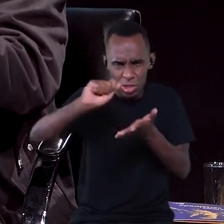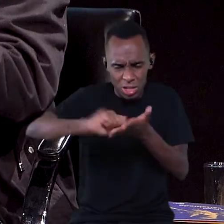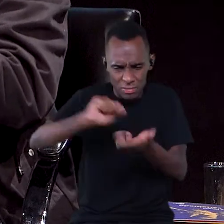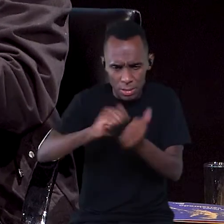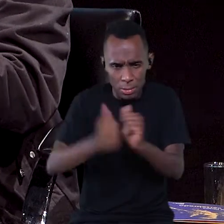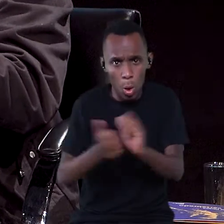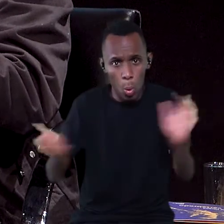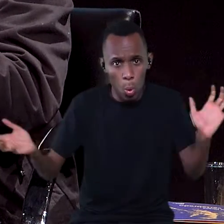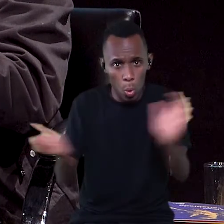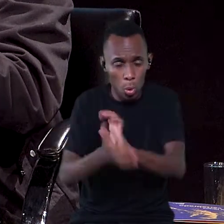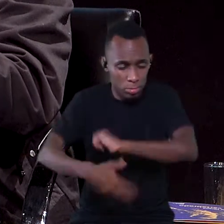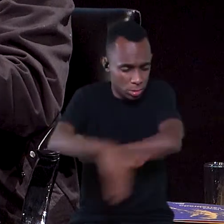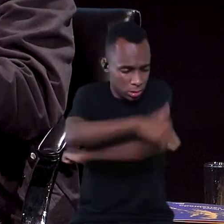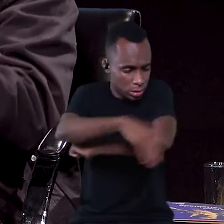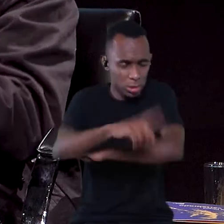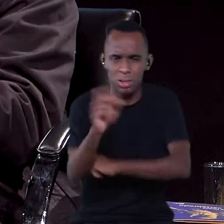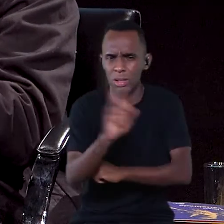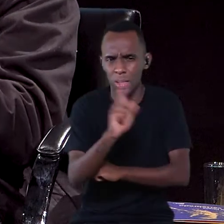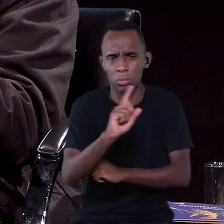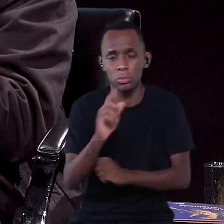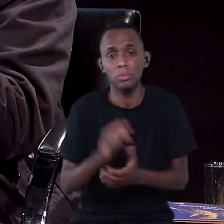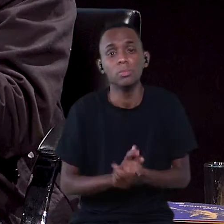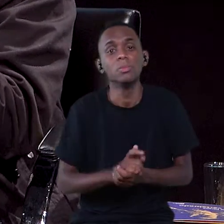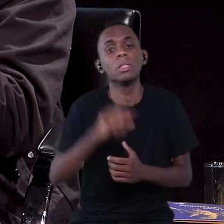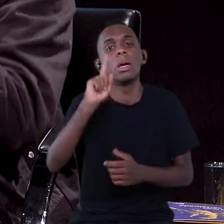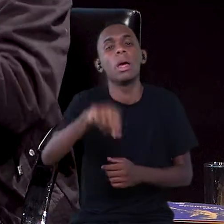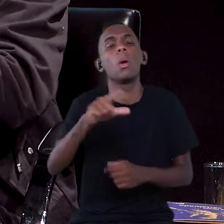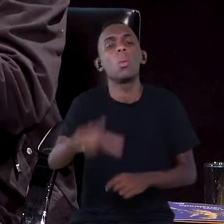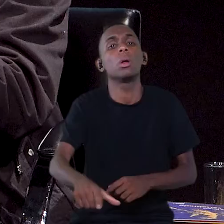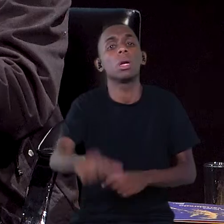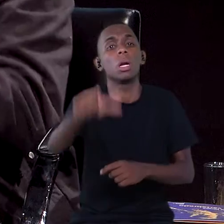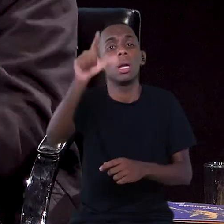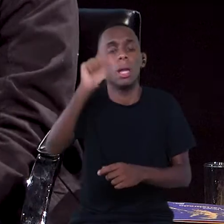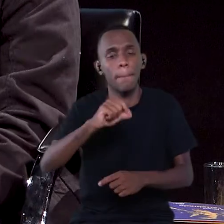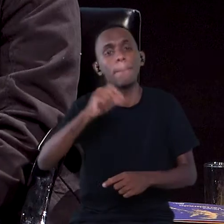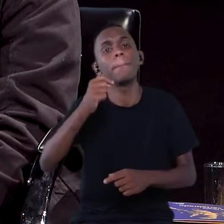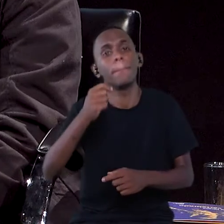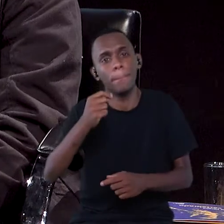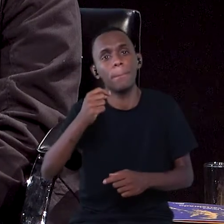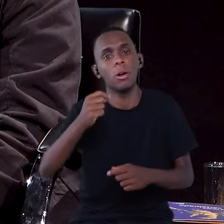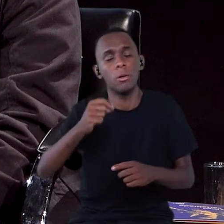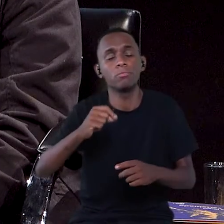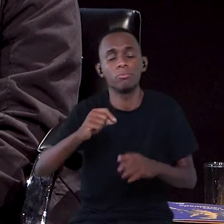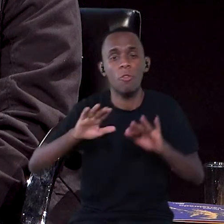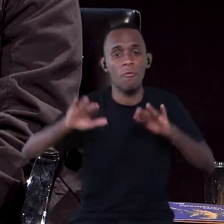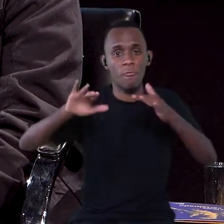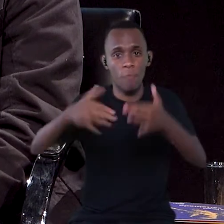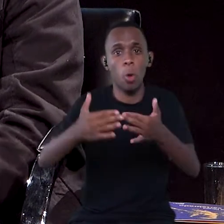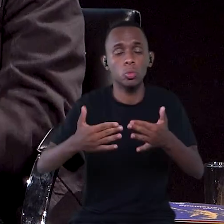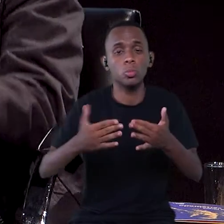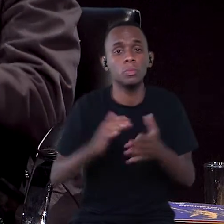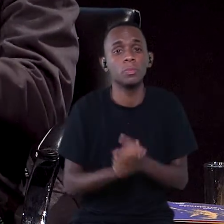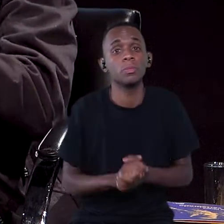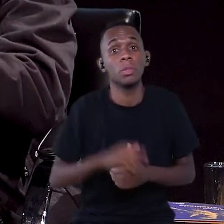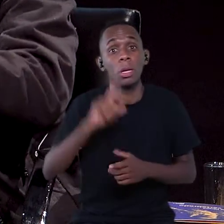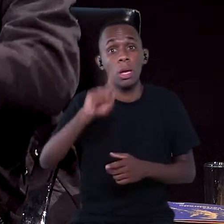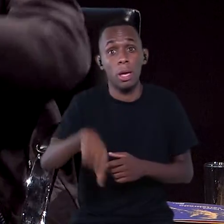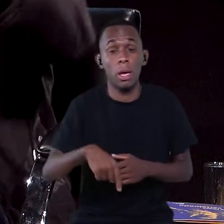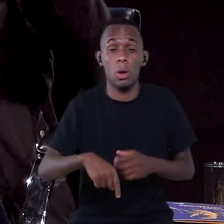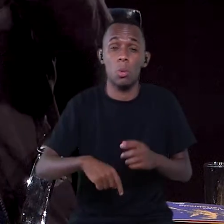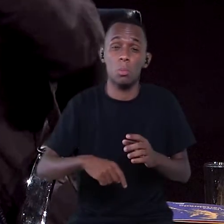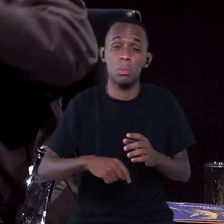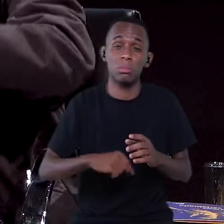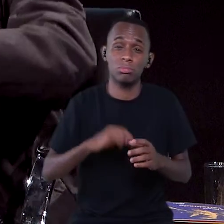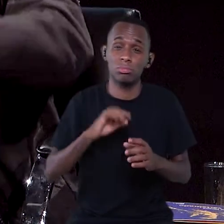o Clube da Esquina, mas pegar um elemento, né, dentre os muitos que formam a música do Clube da Esquina, que é essa ideia de uma